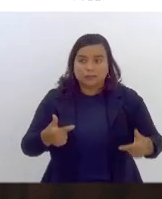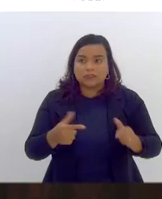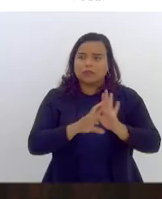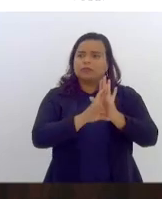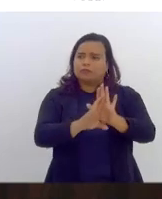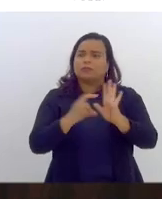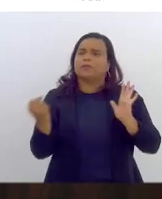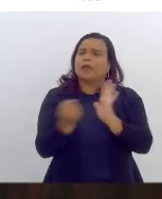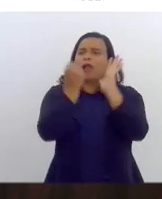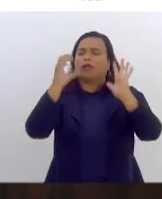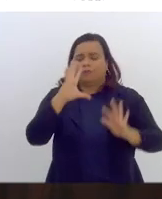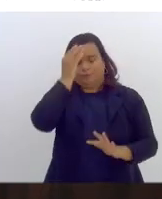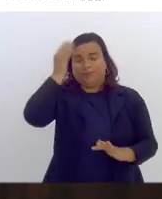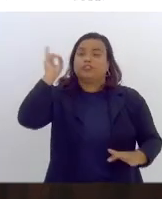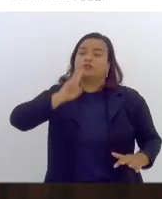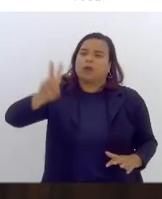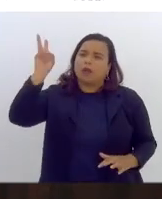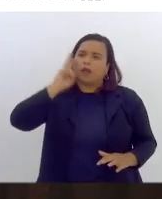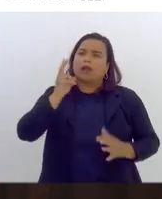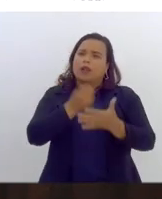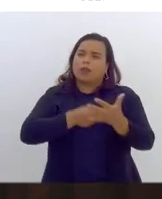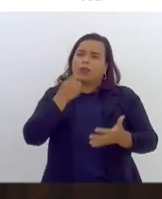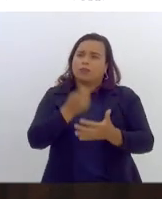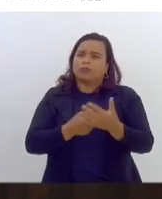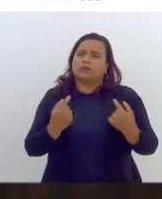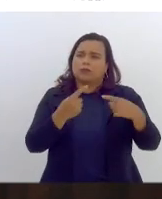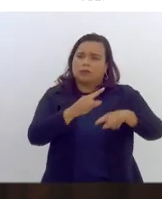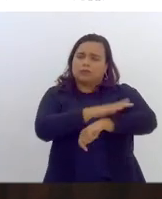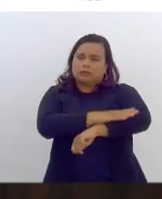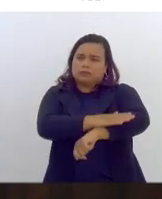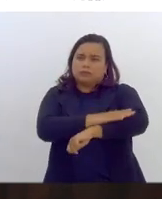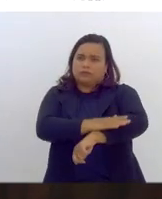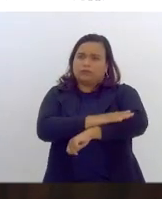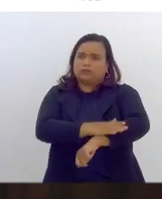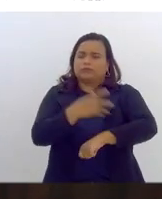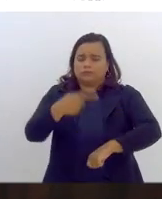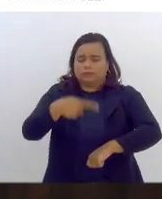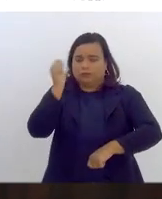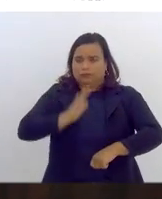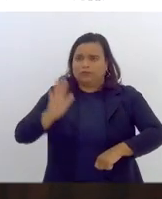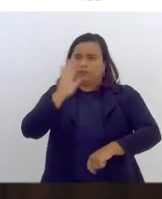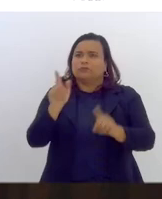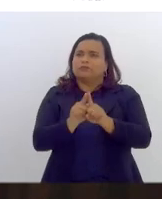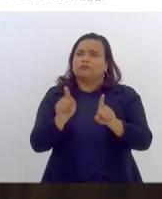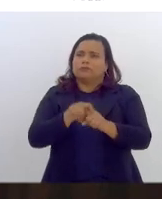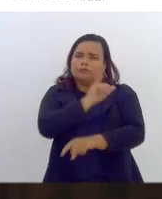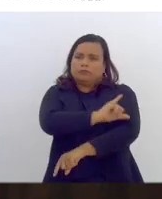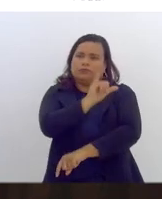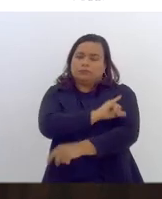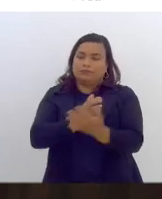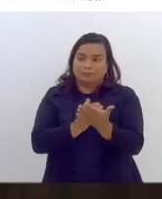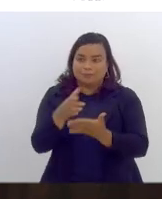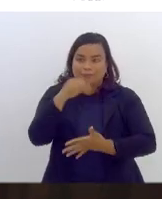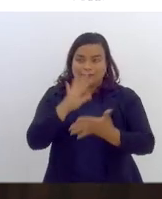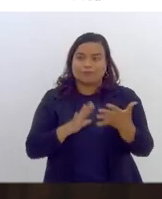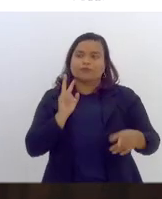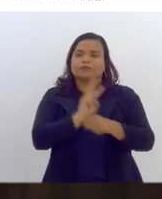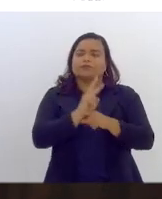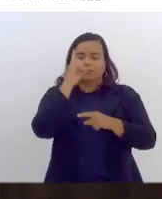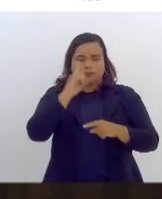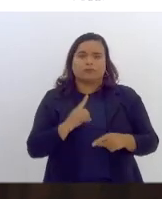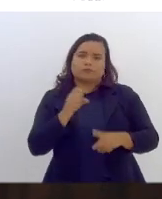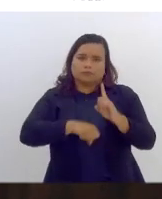marco referencial histórico na luta contra a discriminação racial no Brasil e, no Rio, iniciou as suas atividades em defesa dos